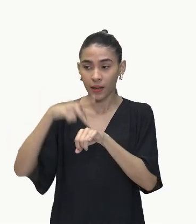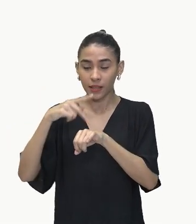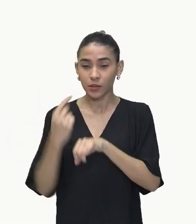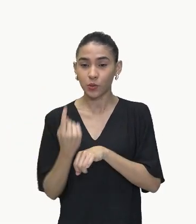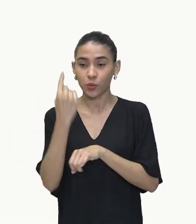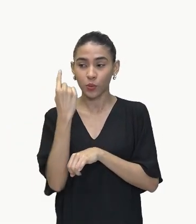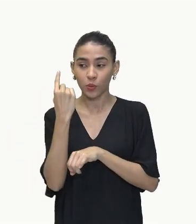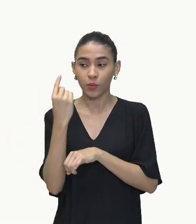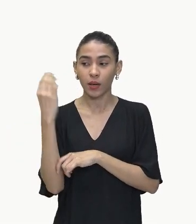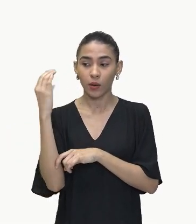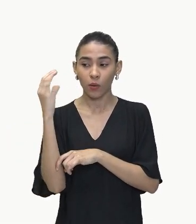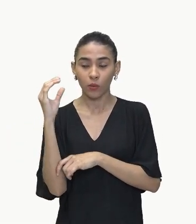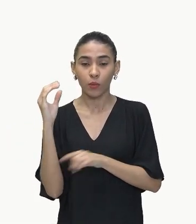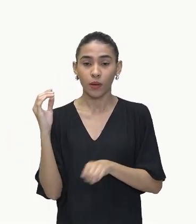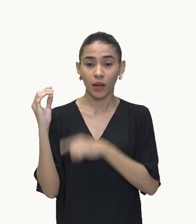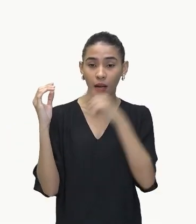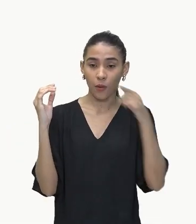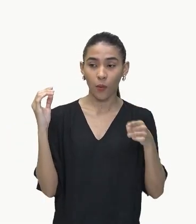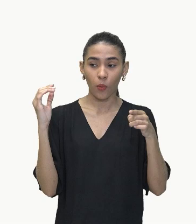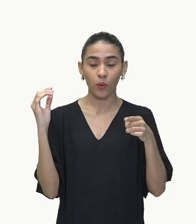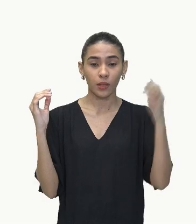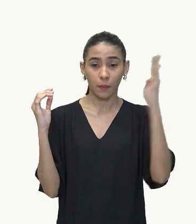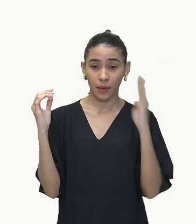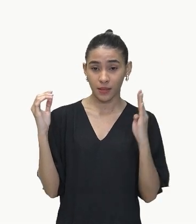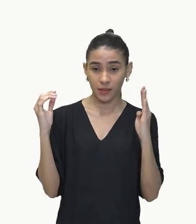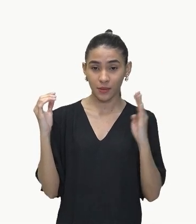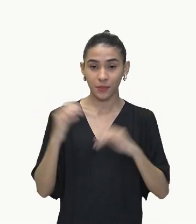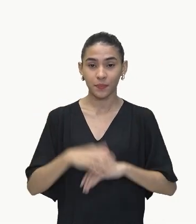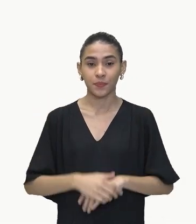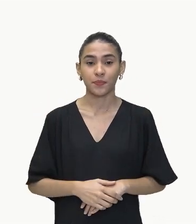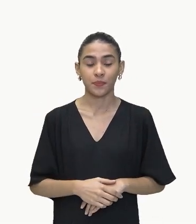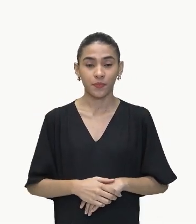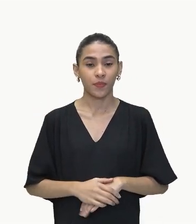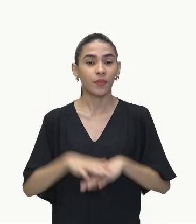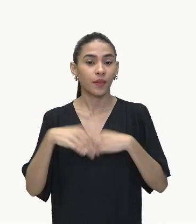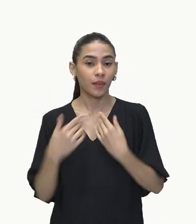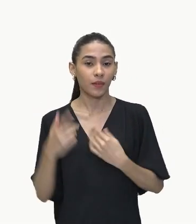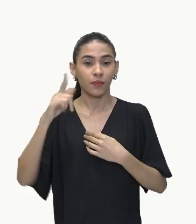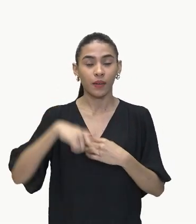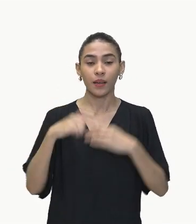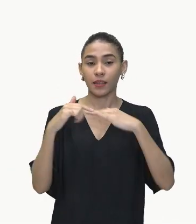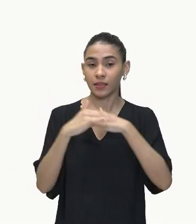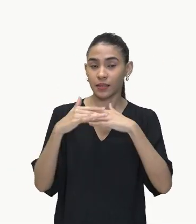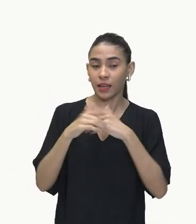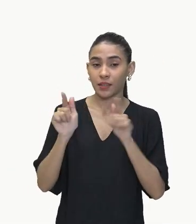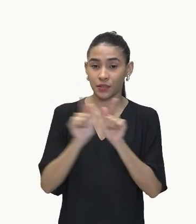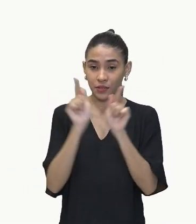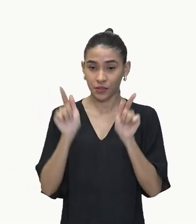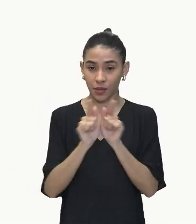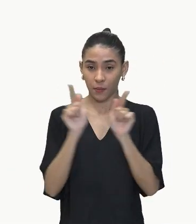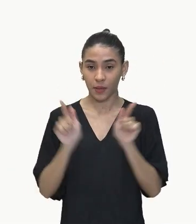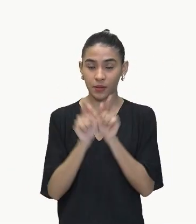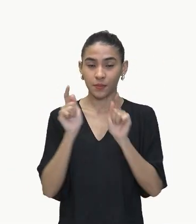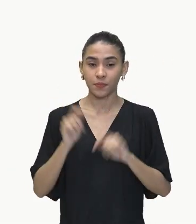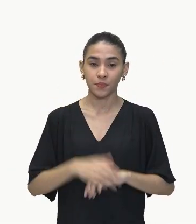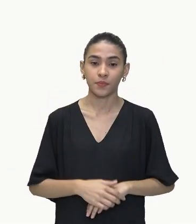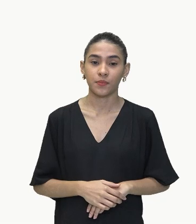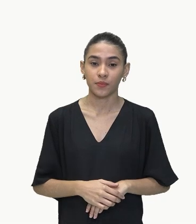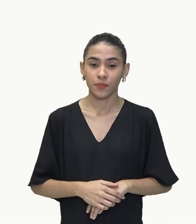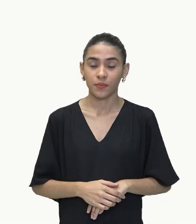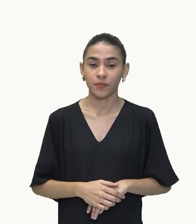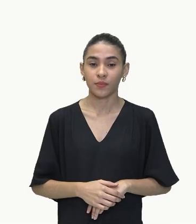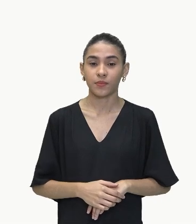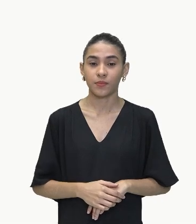está em outro país, tá bom? Então essas são consideradas cidades gêmeas, e